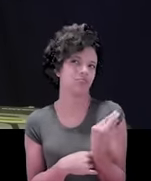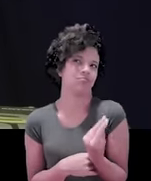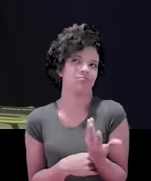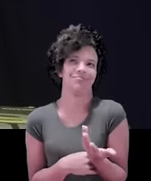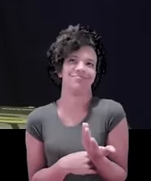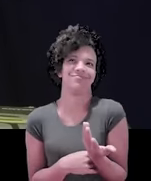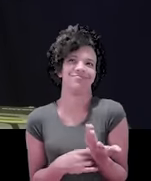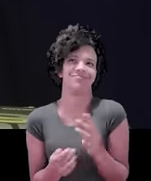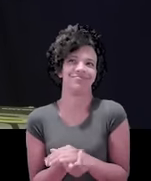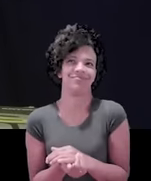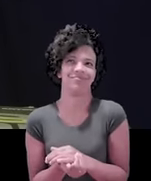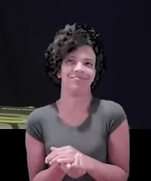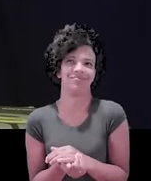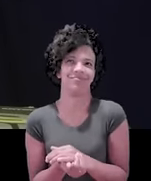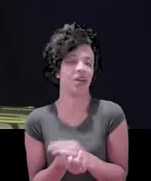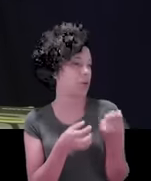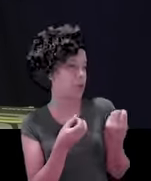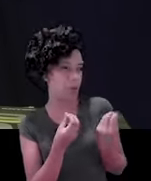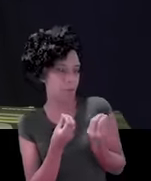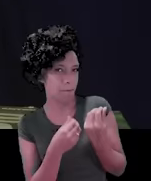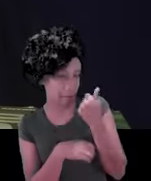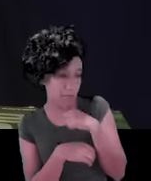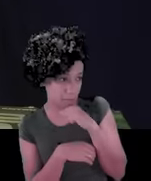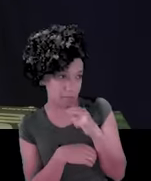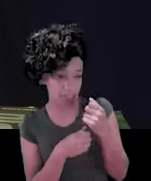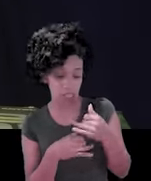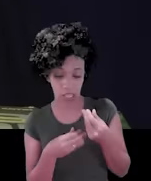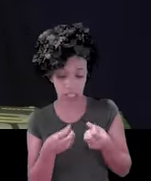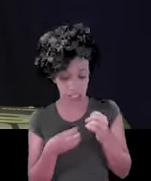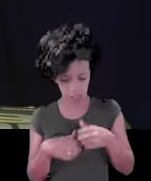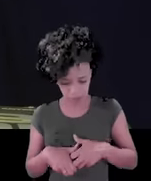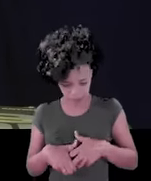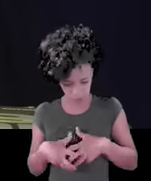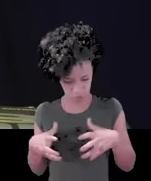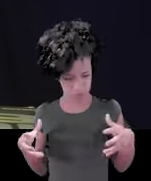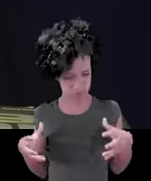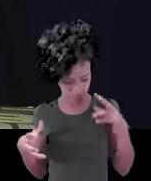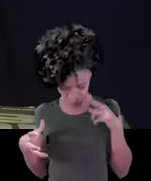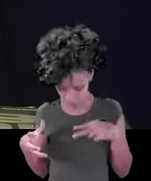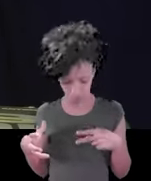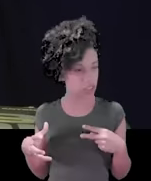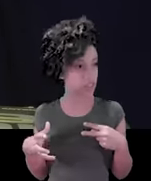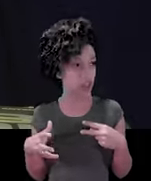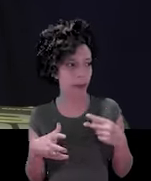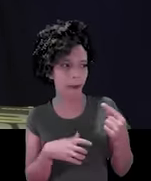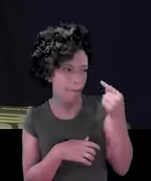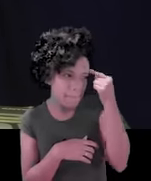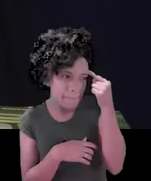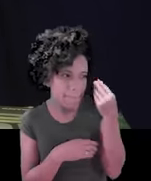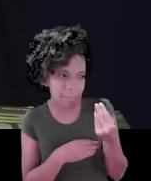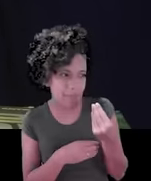imaginando um dia Lena e confortável se mais vícios eu aparecer Eu já mandei minha